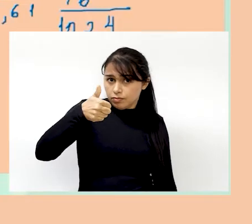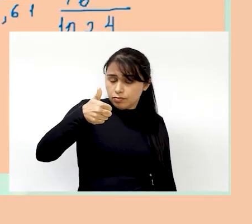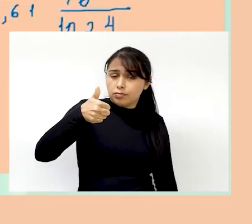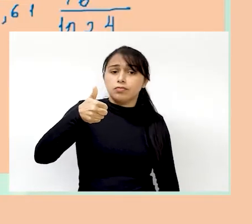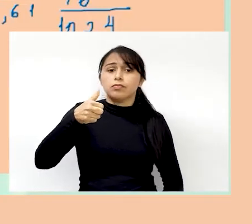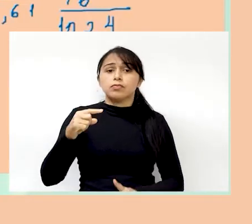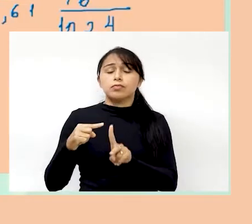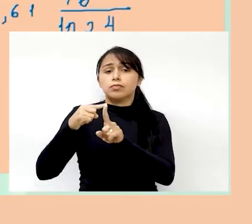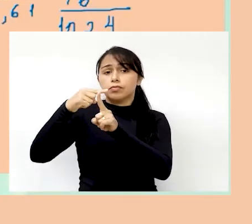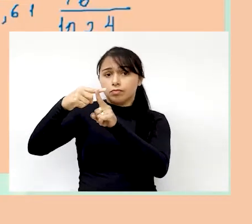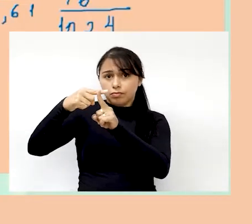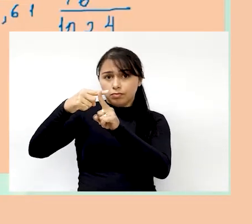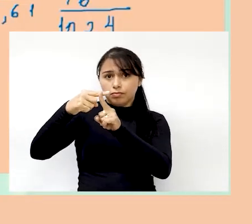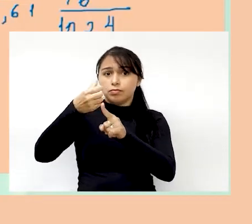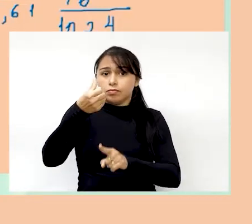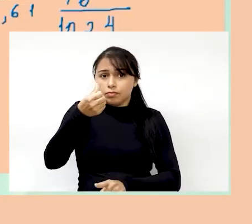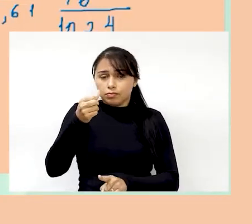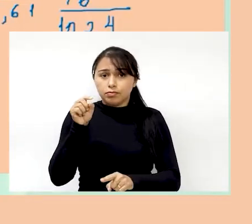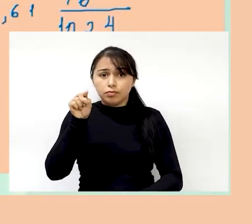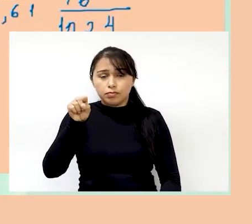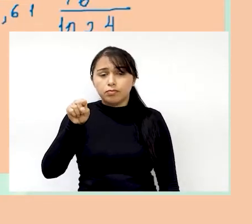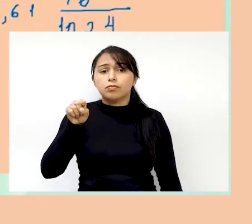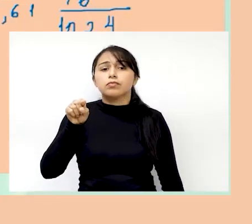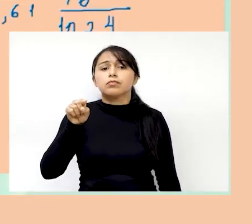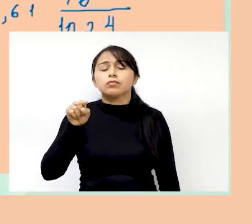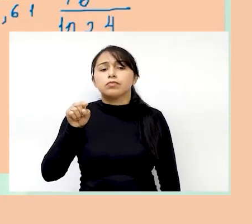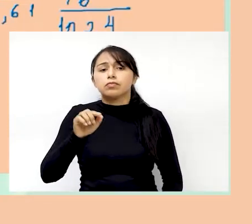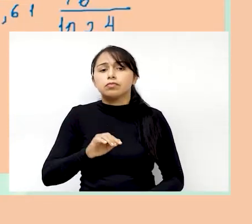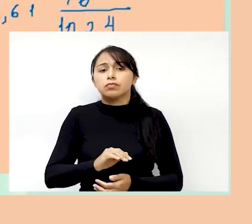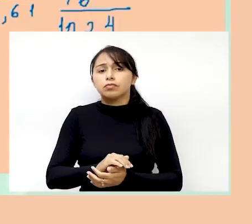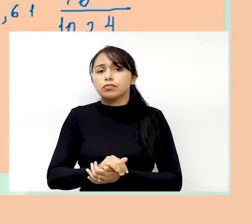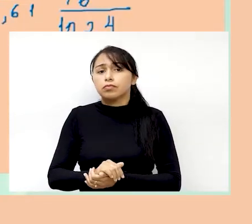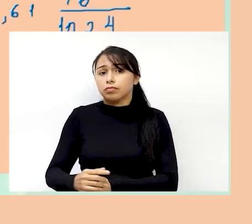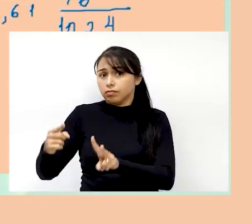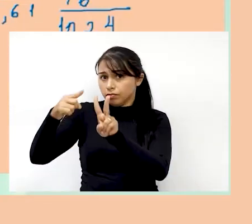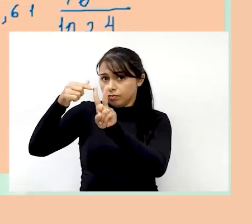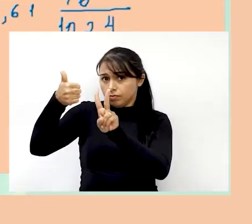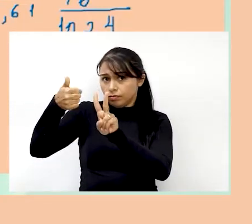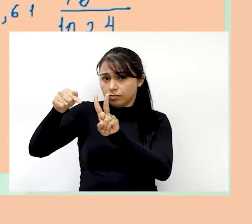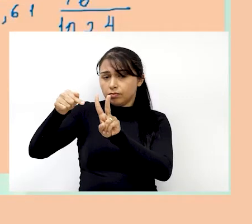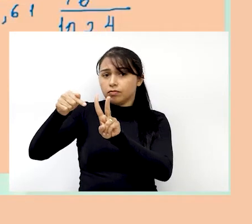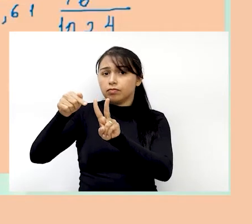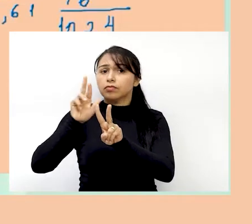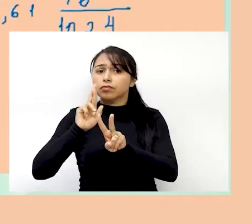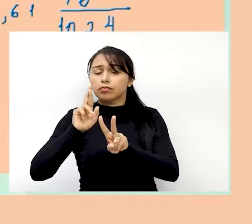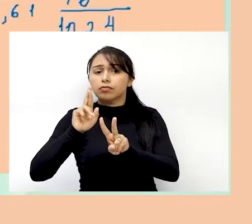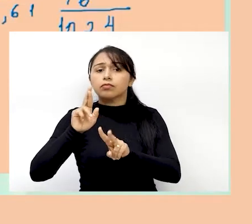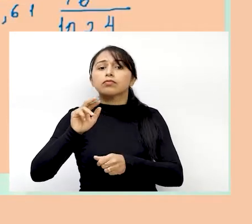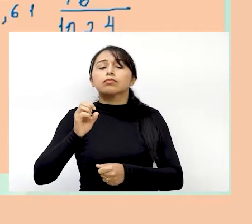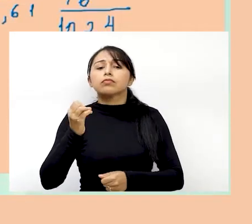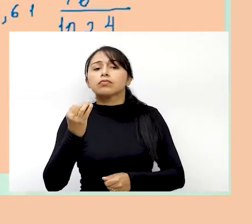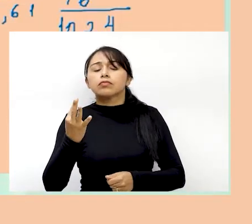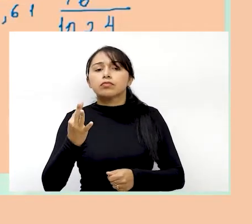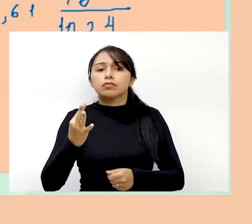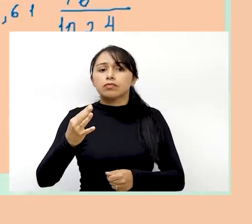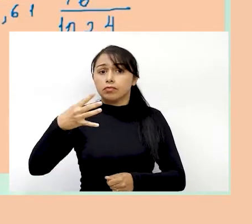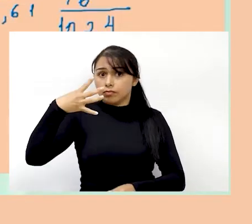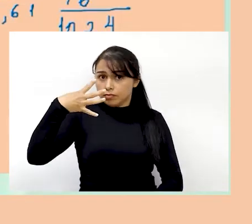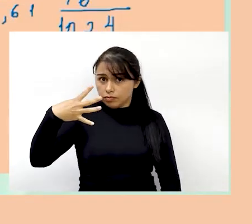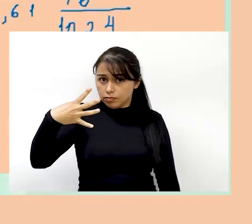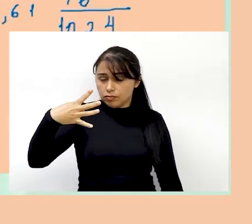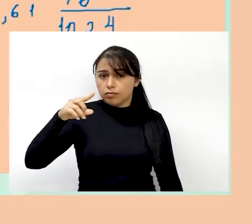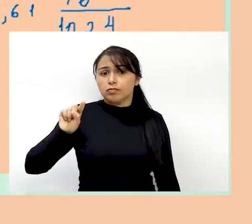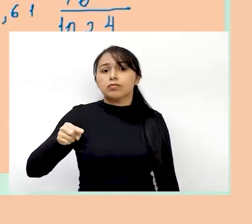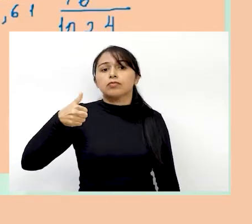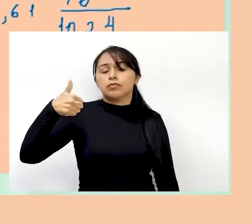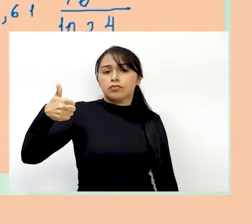3,1 mais 6 vezes a raiz aproximada de 17, calculamos que ela é 4,1.